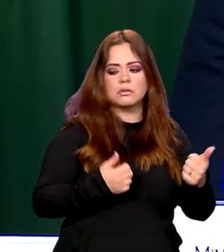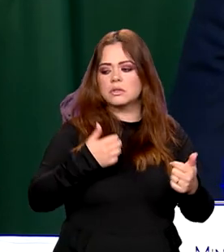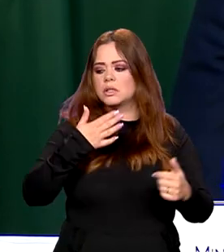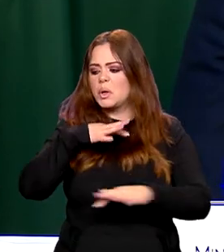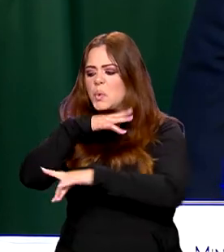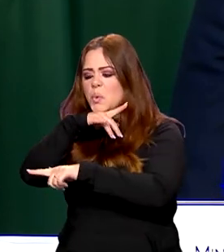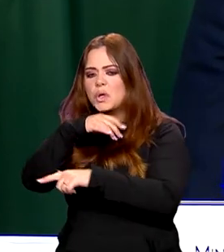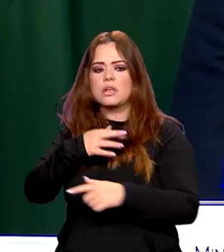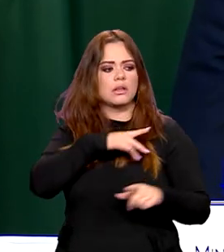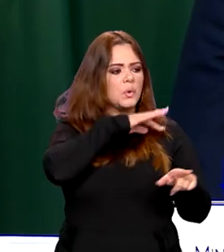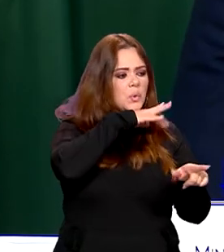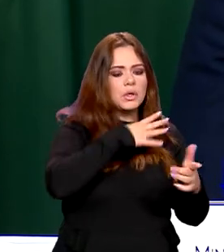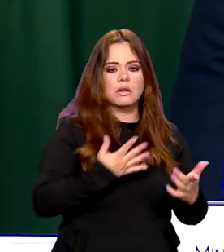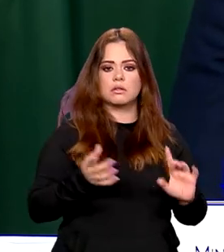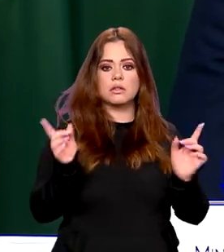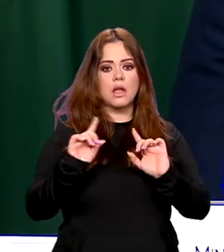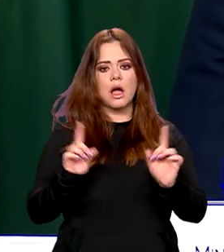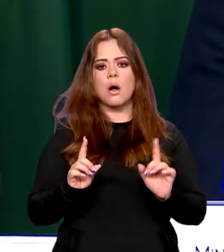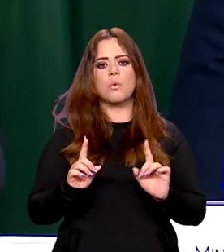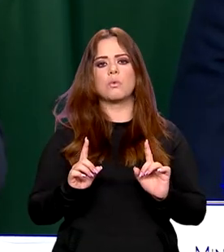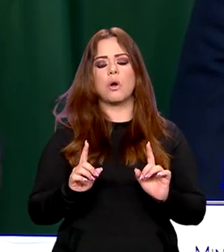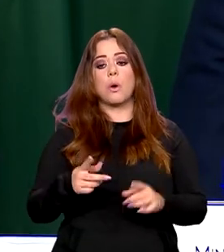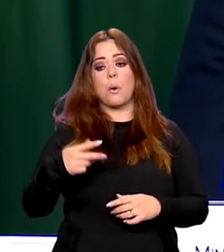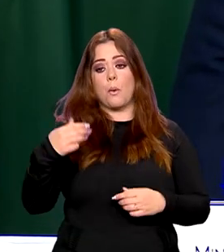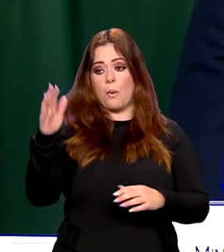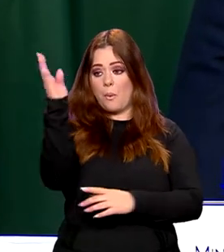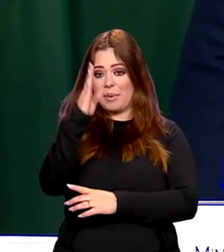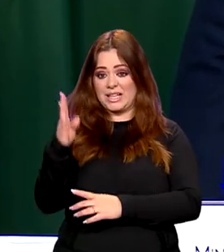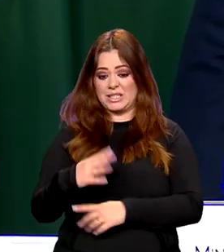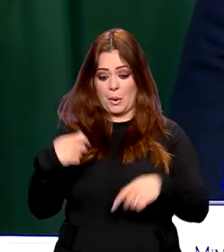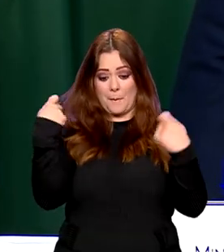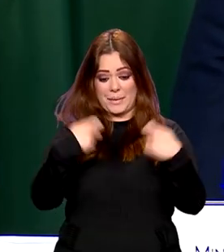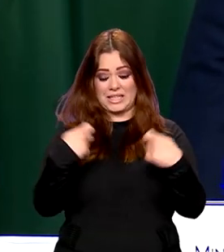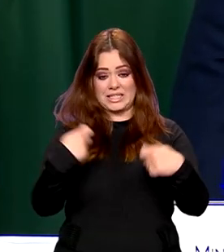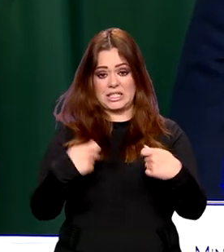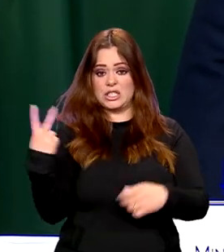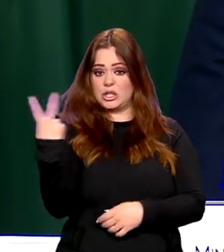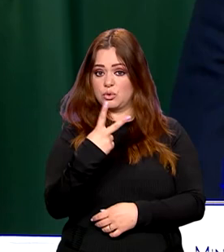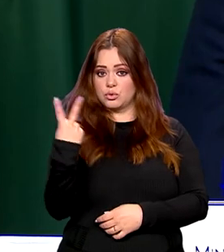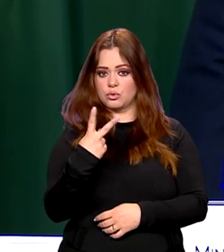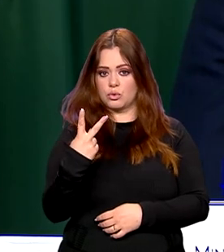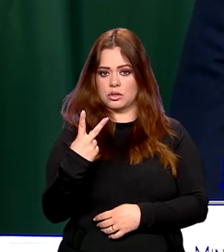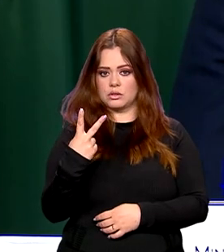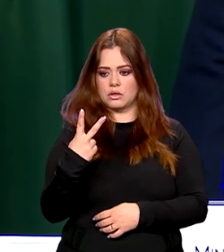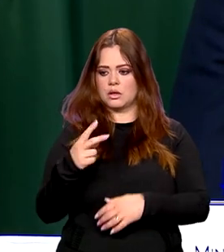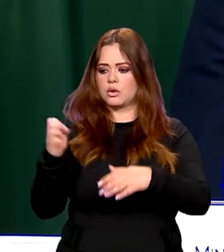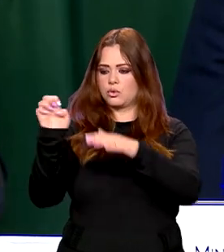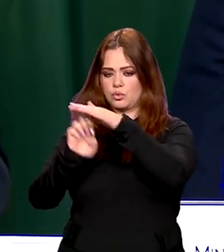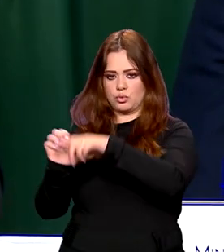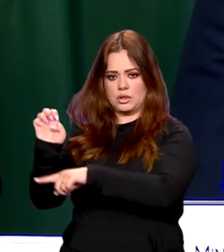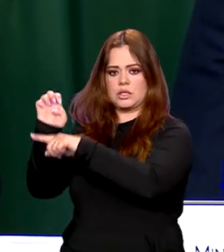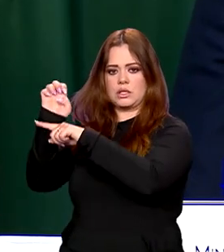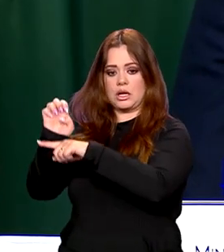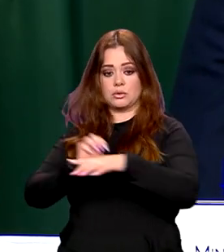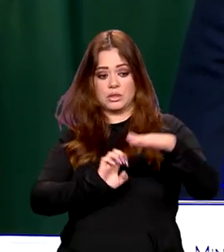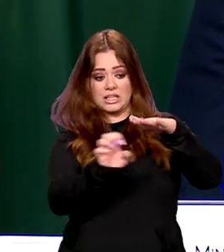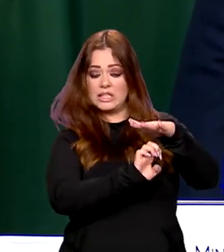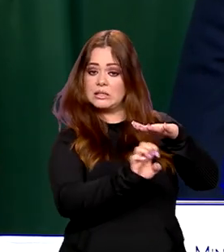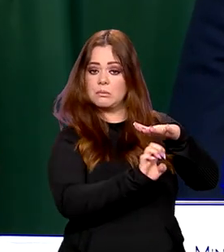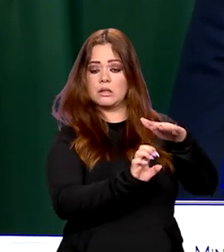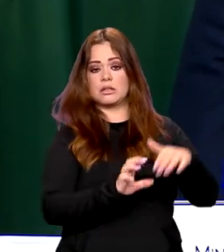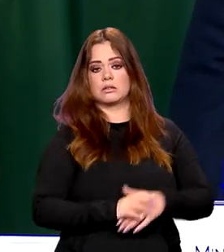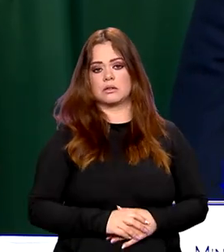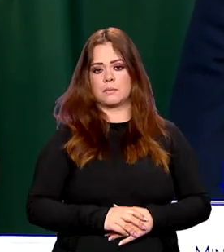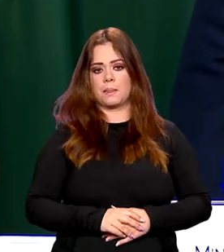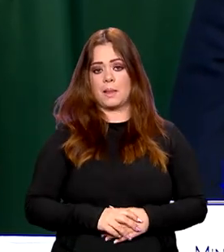Brasil precisa dos dois. O Brasil precisa do Estado e precisa do setor privado. E muito mais, a gente precisa